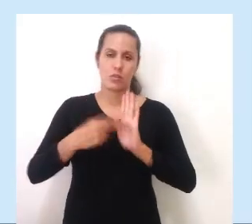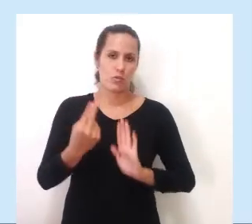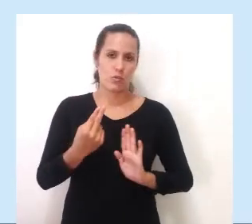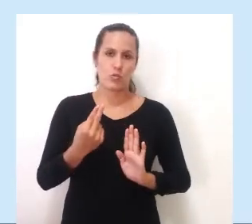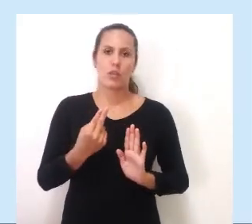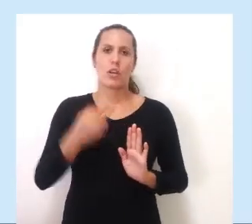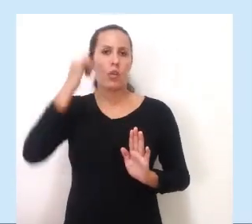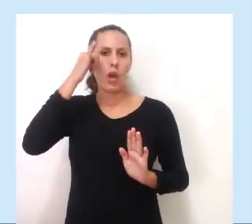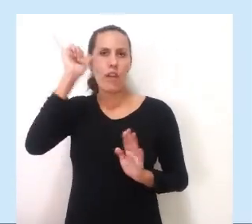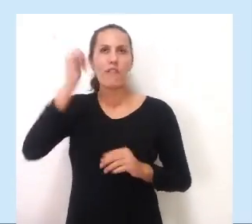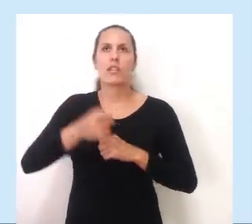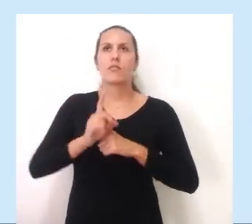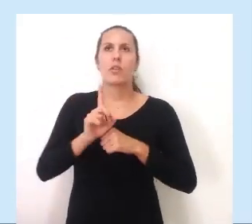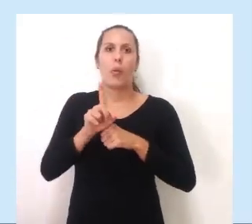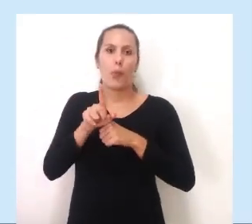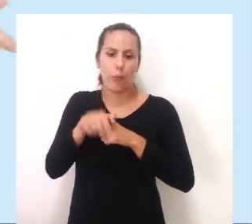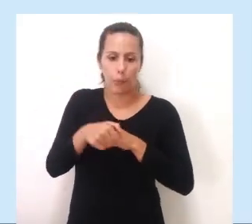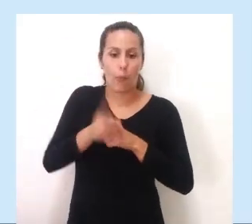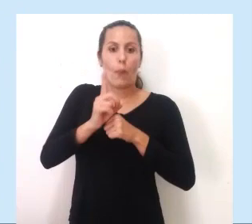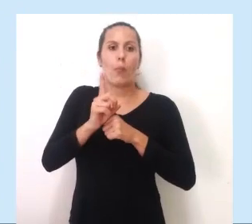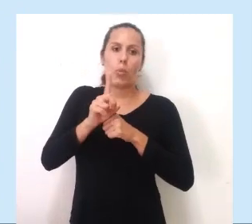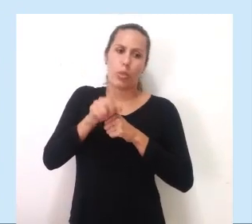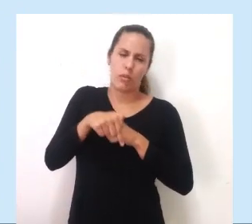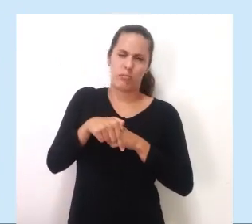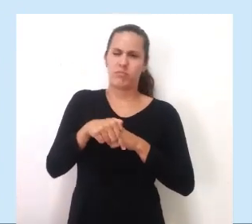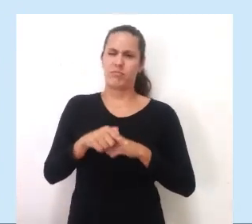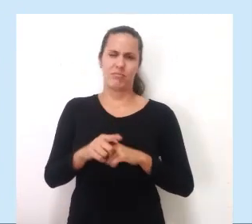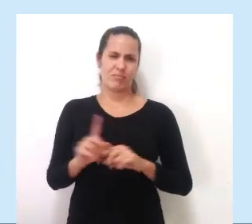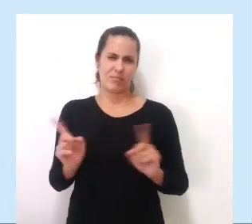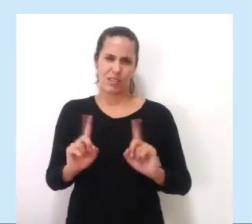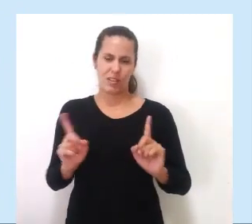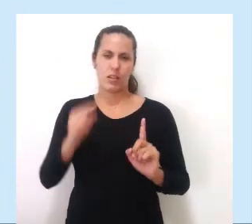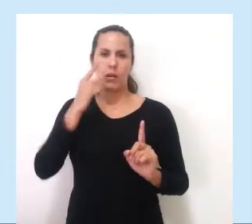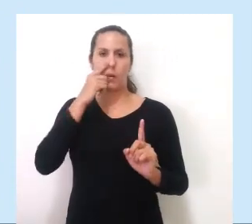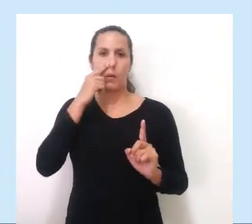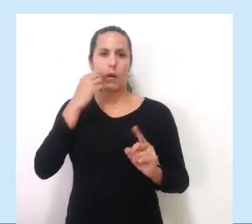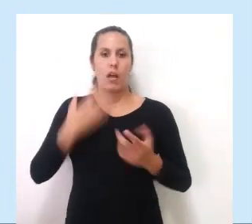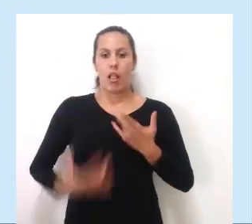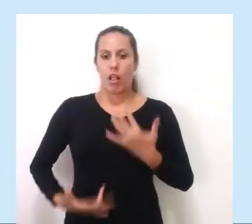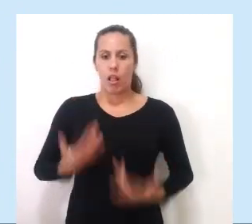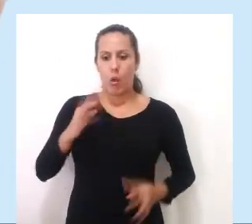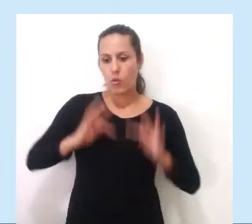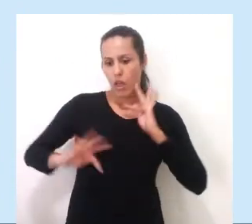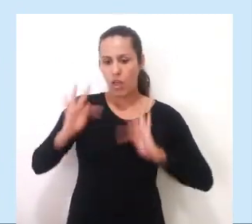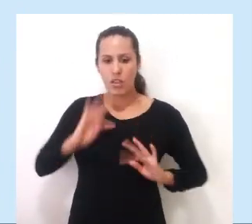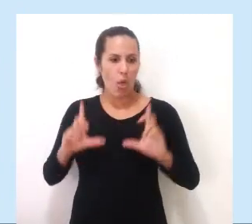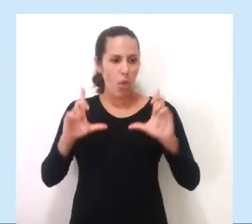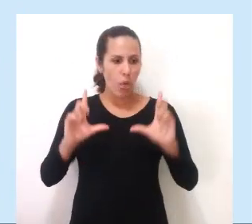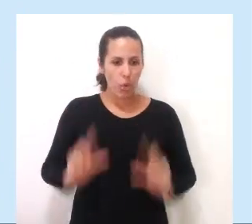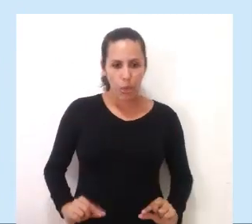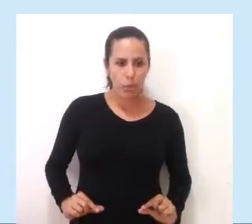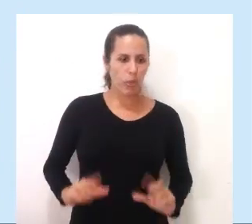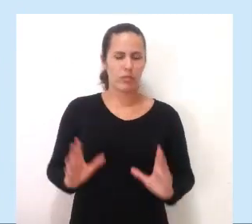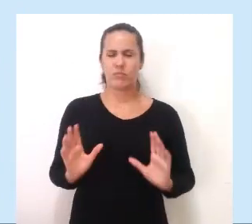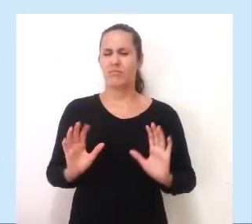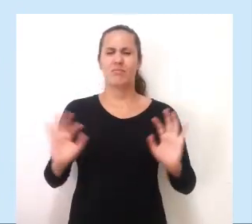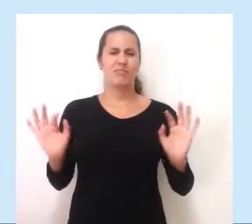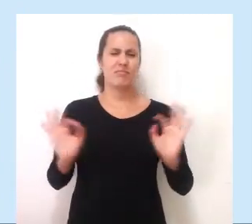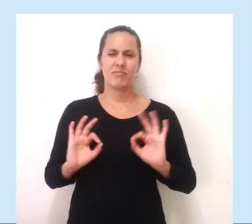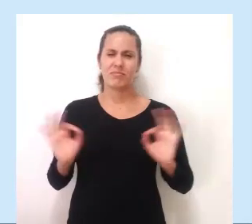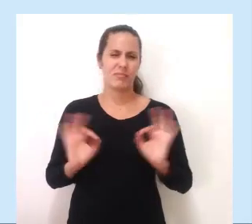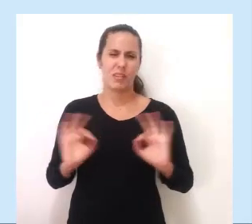cirurgia não impede a ereção, não impede o desejo sexual, não